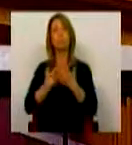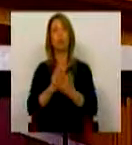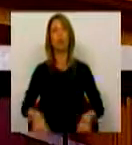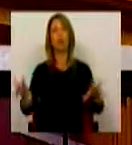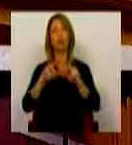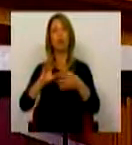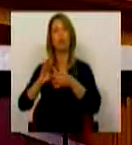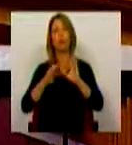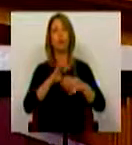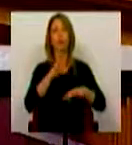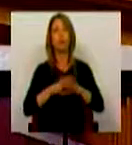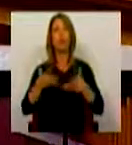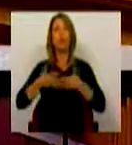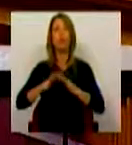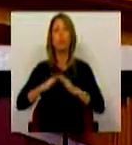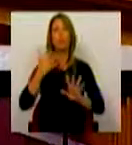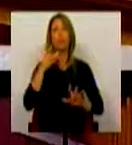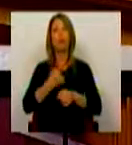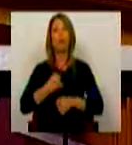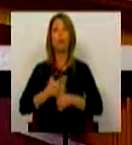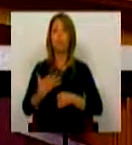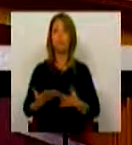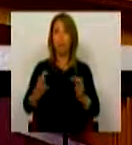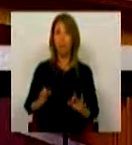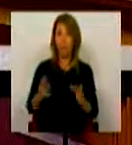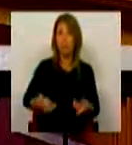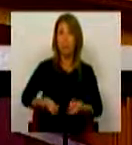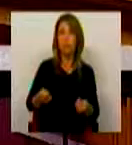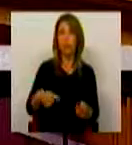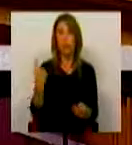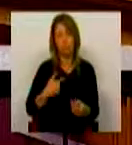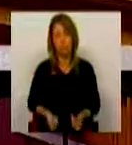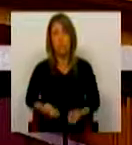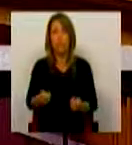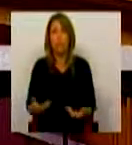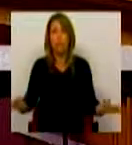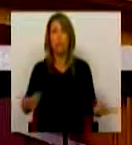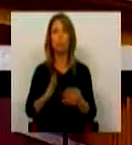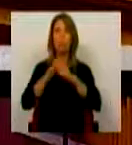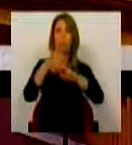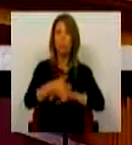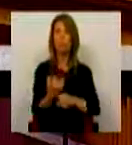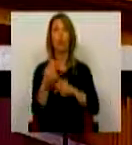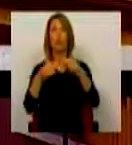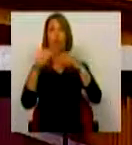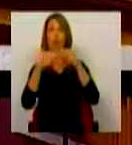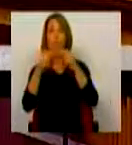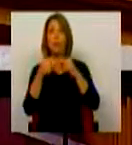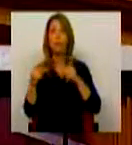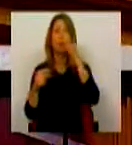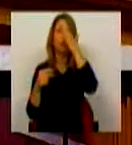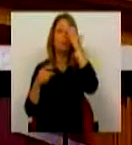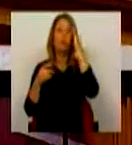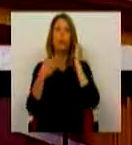que diz respeito à estrutura profissional. Era preciso investir e investimos. Investimos com intervenções e com obras que, ao longo